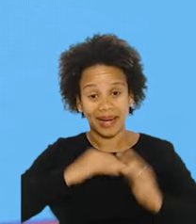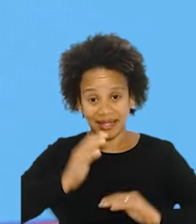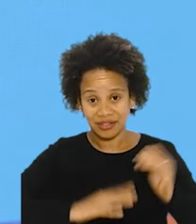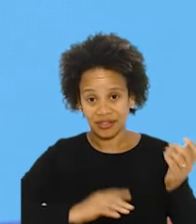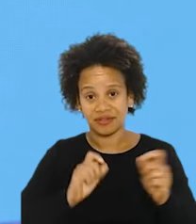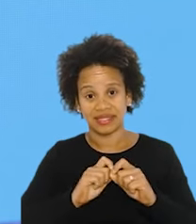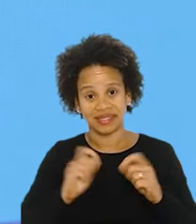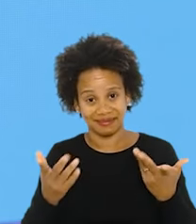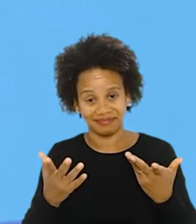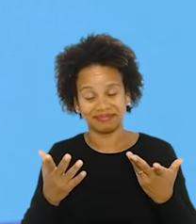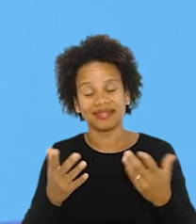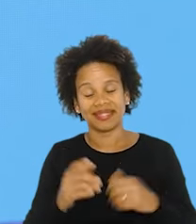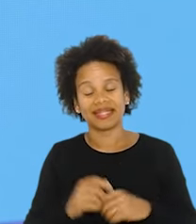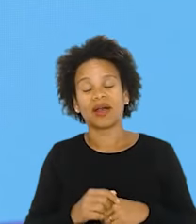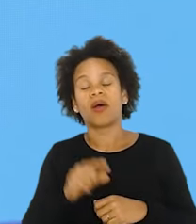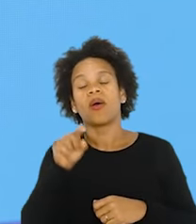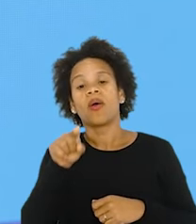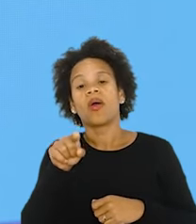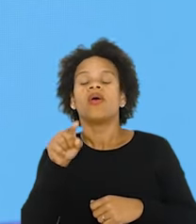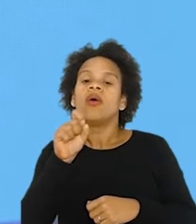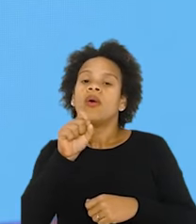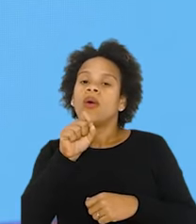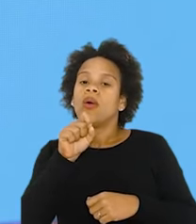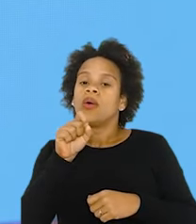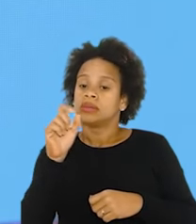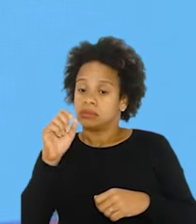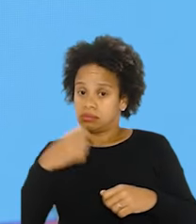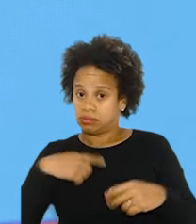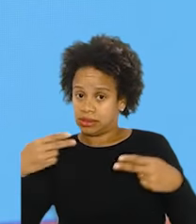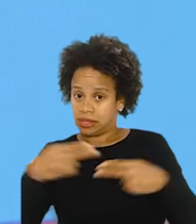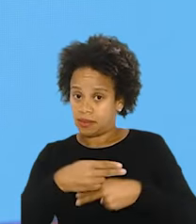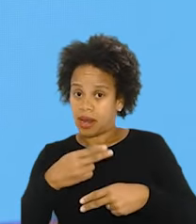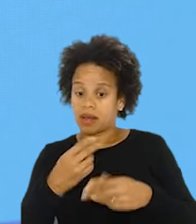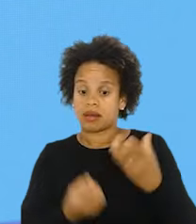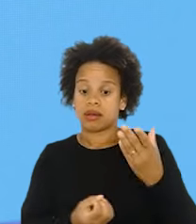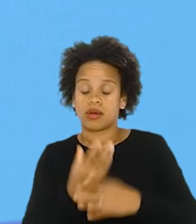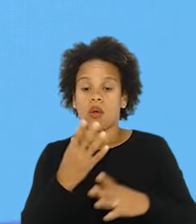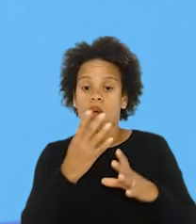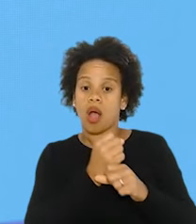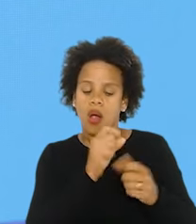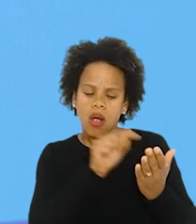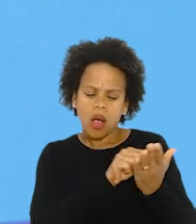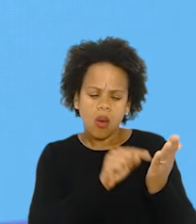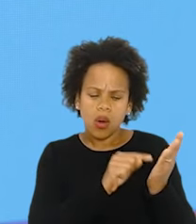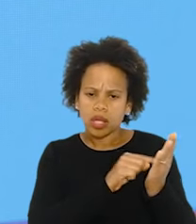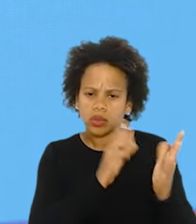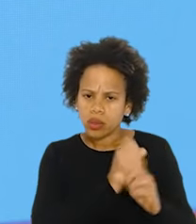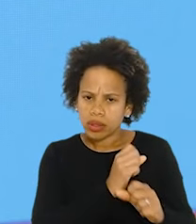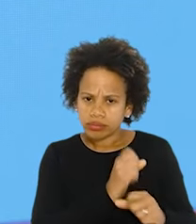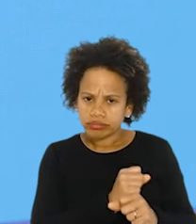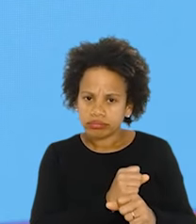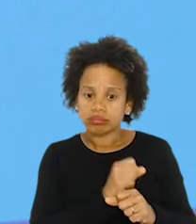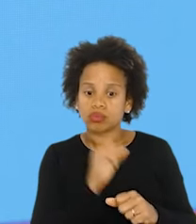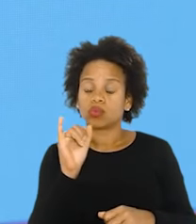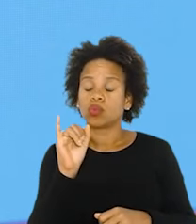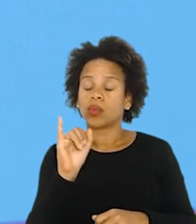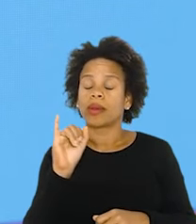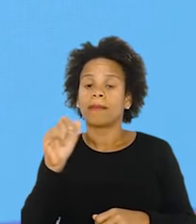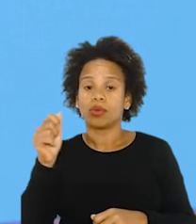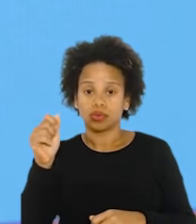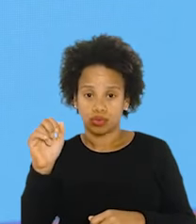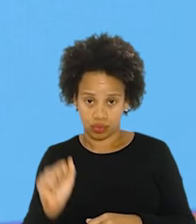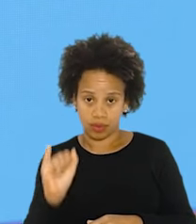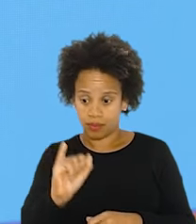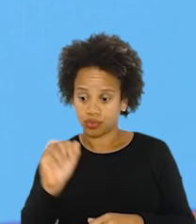para te ajudar o sebrai criou a calculadora do imposto de renda do Meio você vai ver aqui na descrição do vídeo o link para você clicar